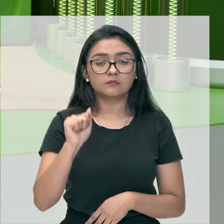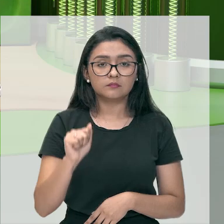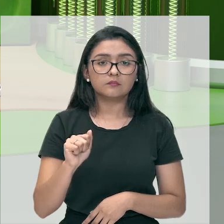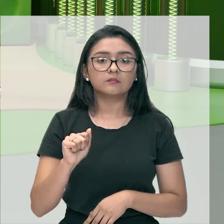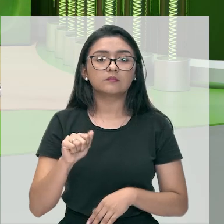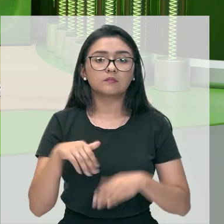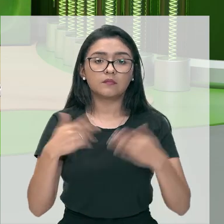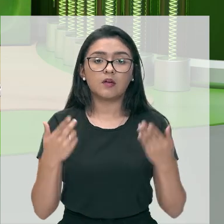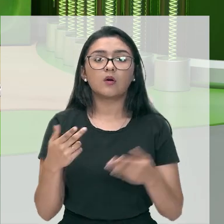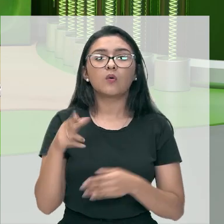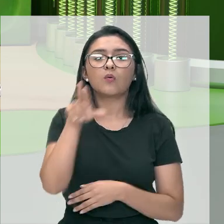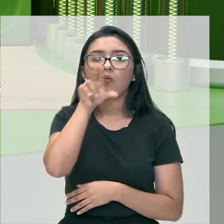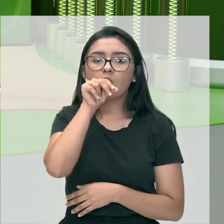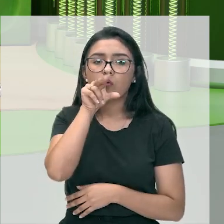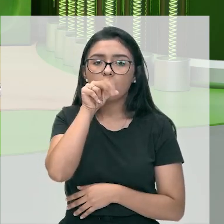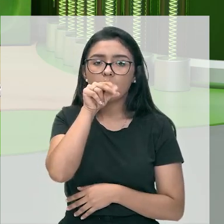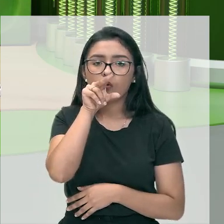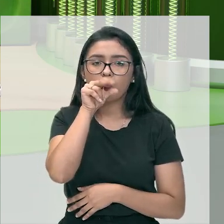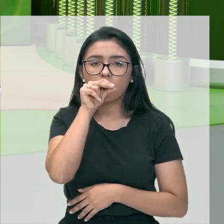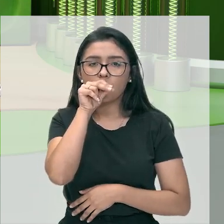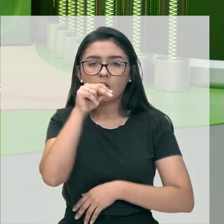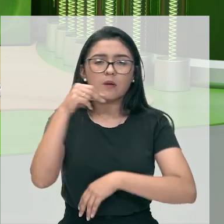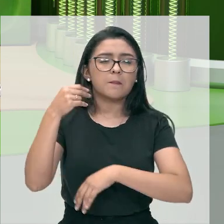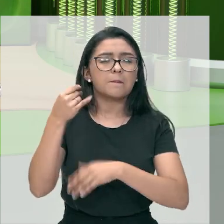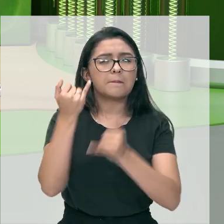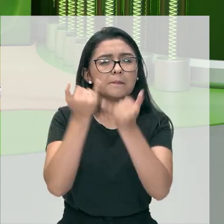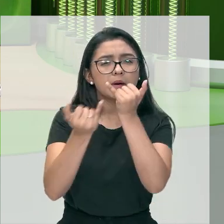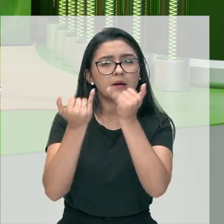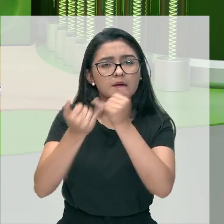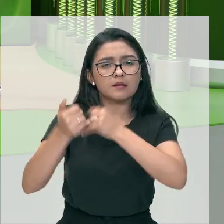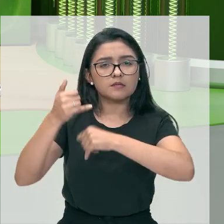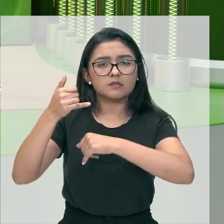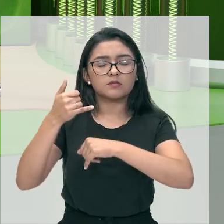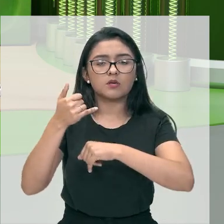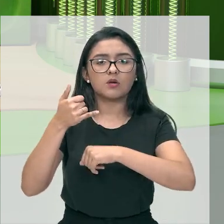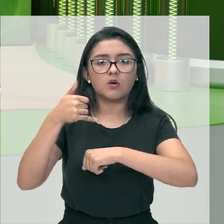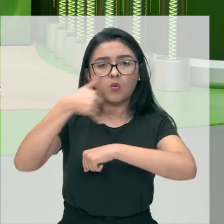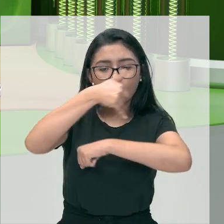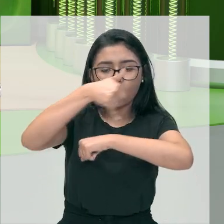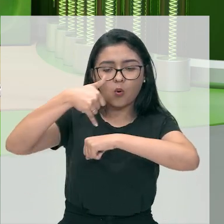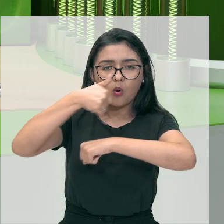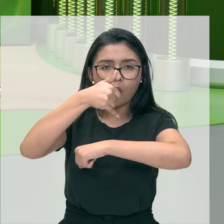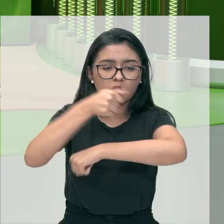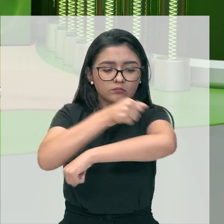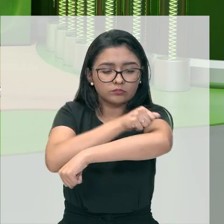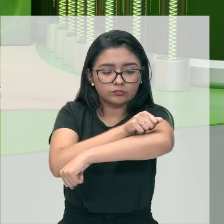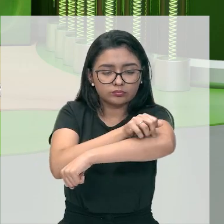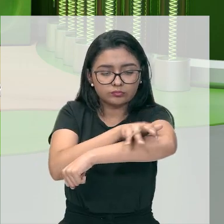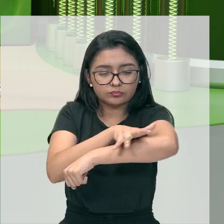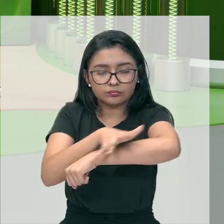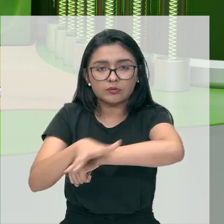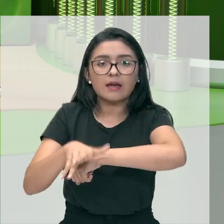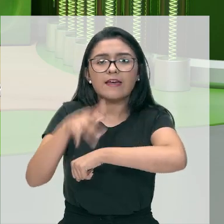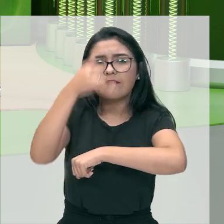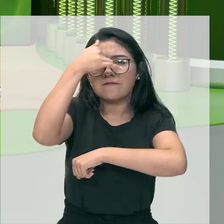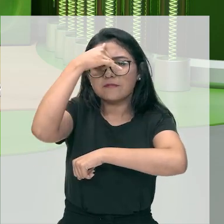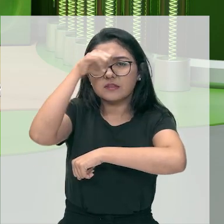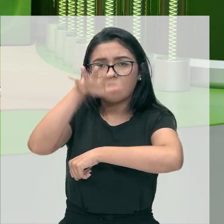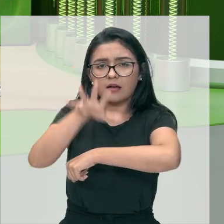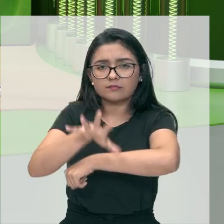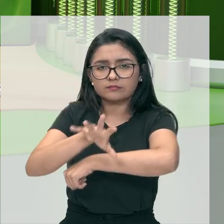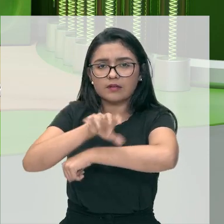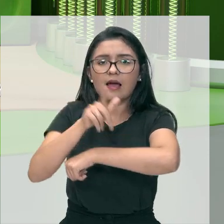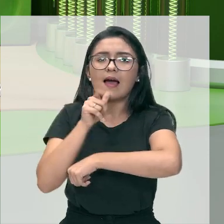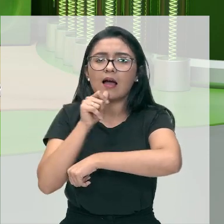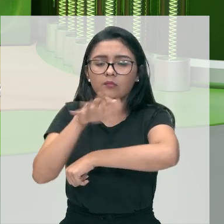vão, através do bico, passar ali uma espécie de um óleo, né? Uma substância um pouco mais gordurosa ali nas suas penas, para evitar com que essas